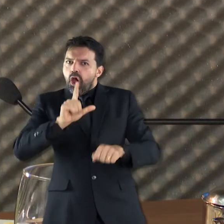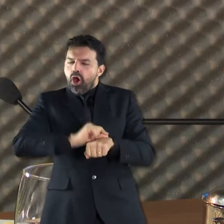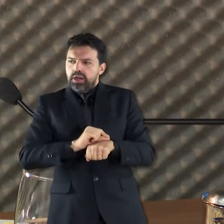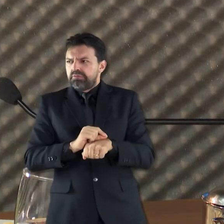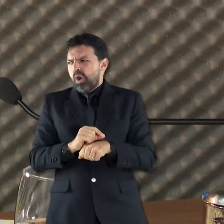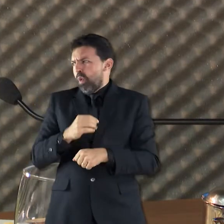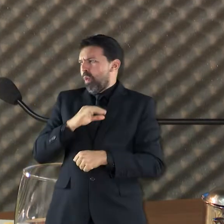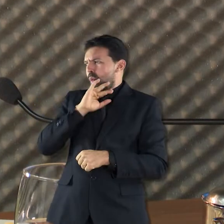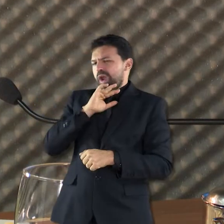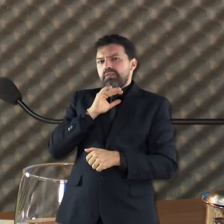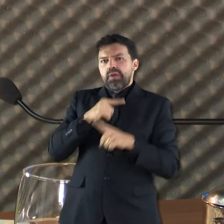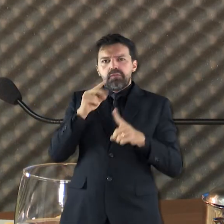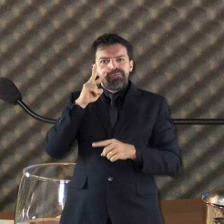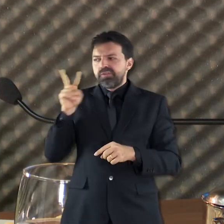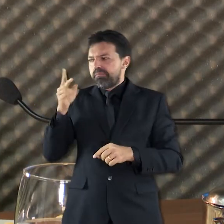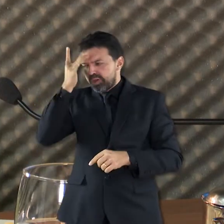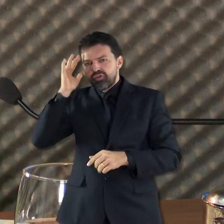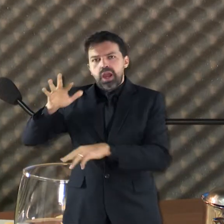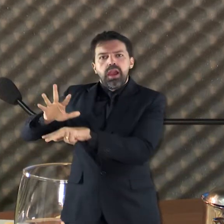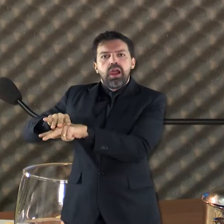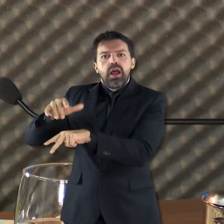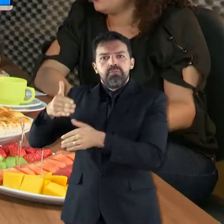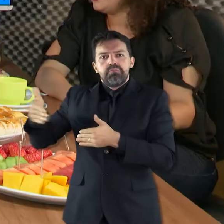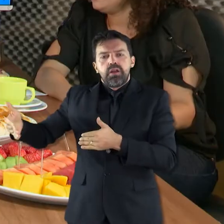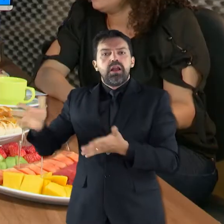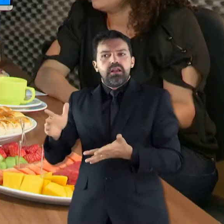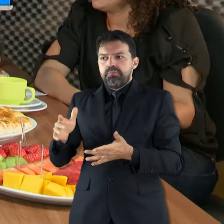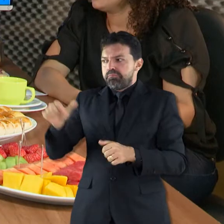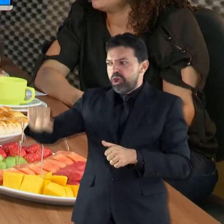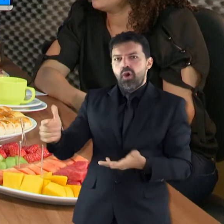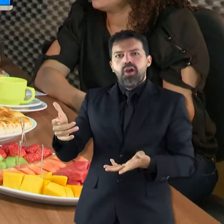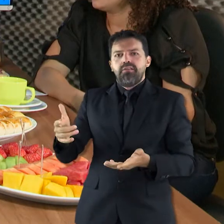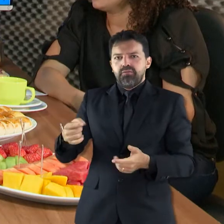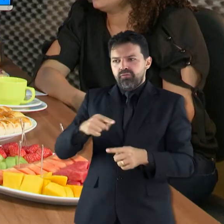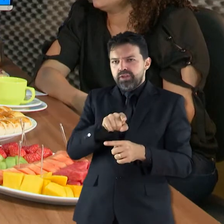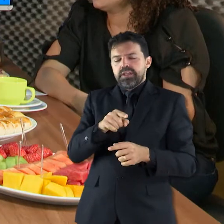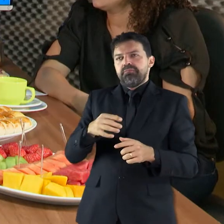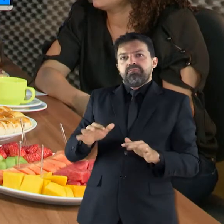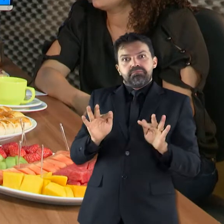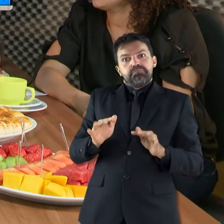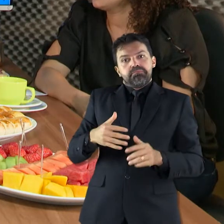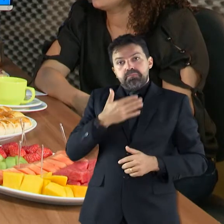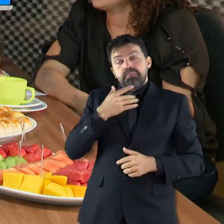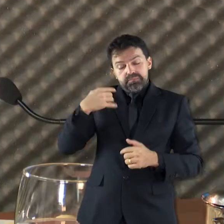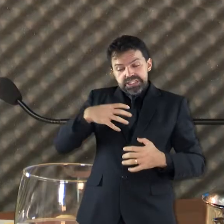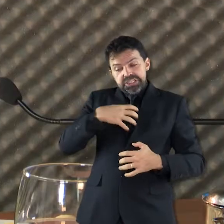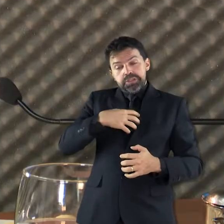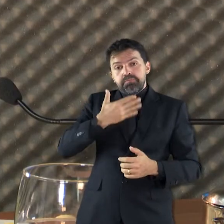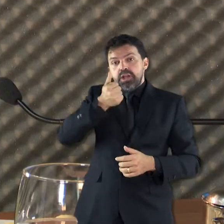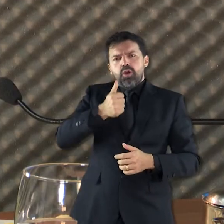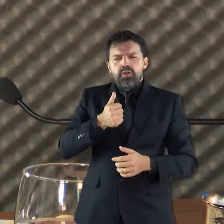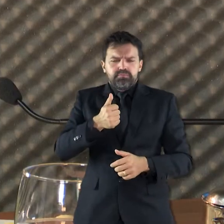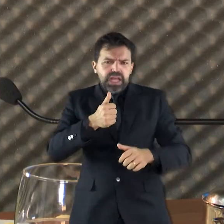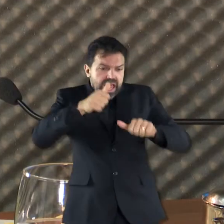lado aí tá pior, você tá ruim, né? Em algum momento você pensou que morreria? Não, pensei, quando eu peguei o diagnóstico, eu pensei que